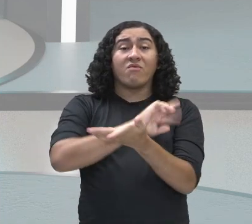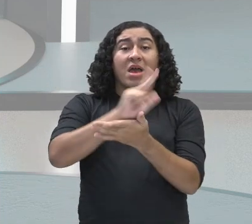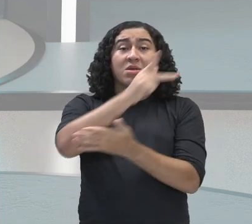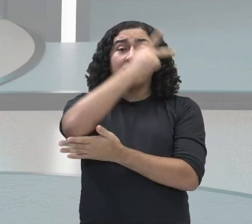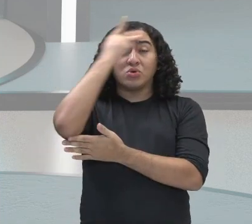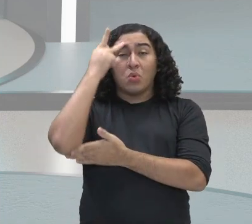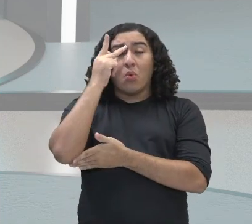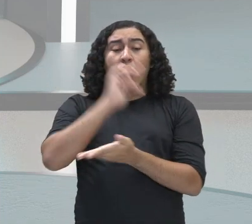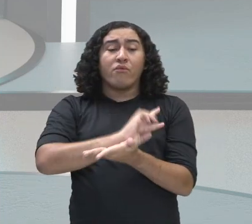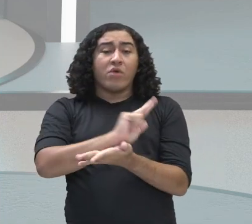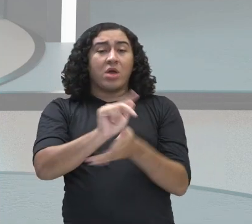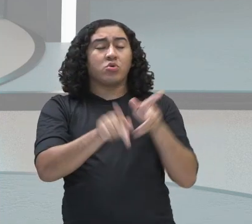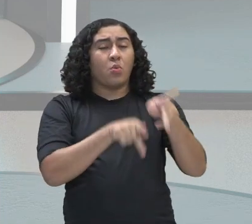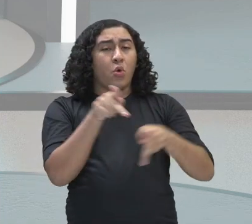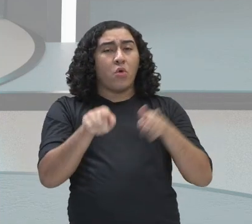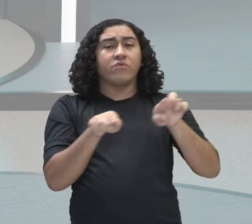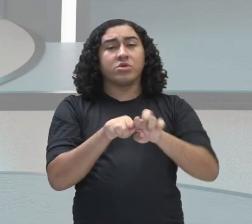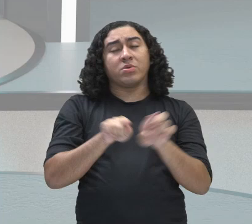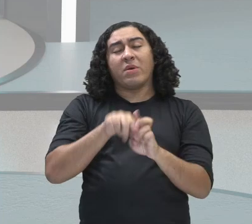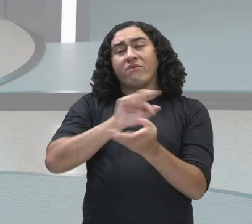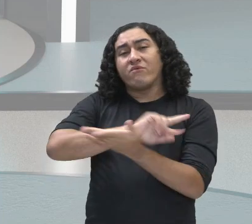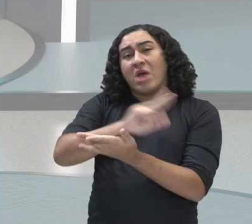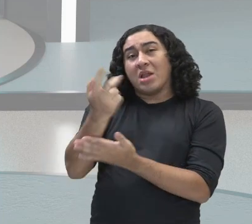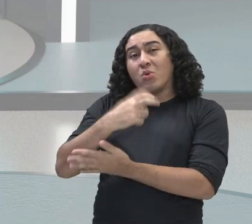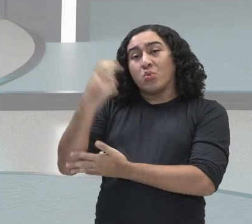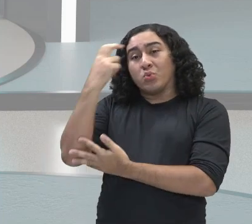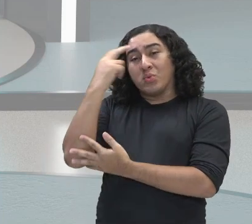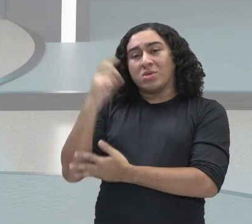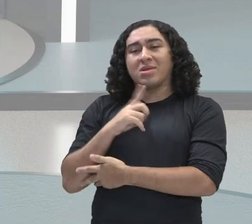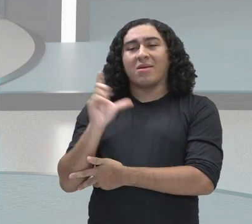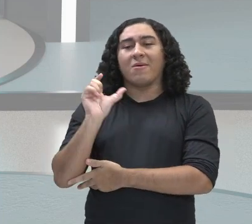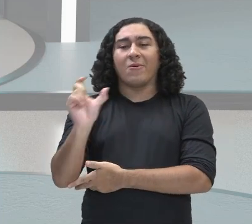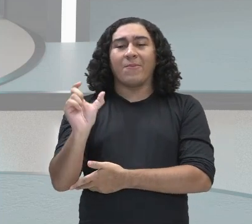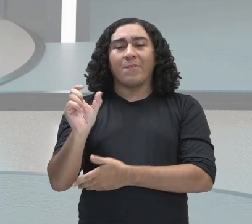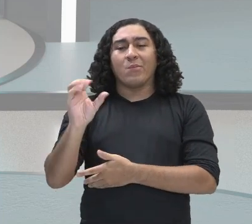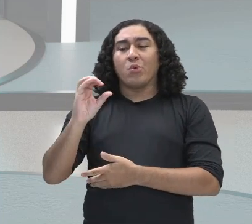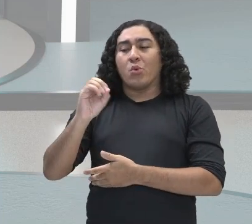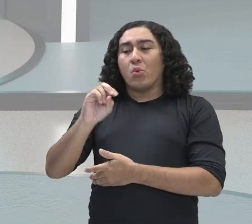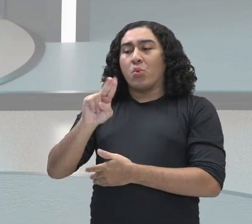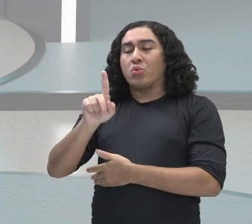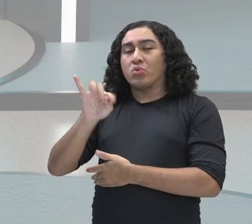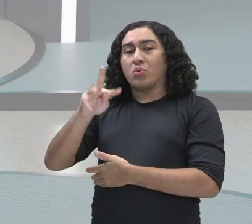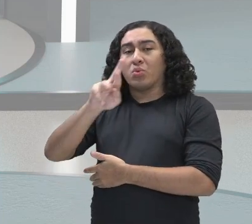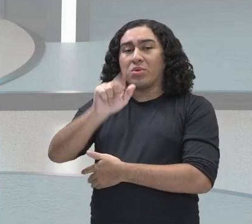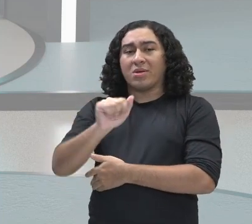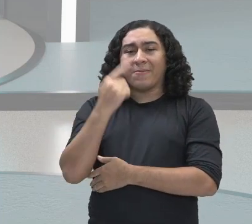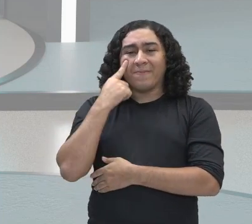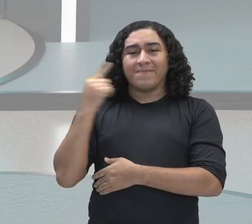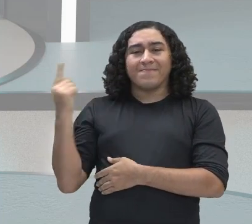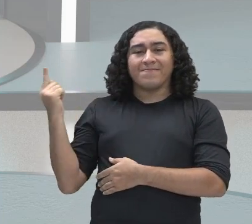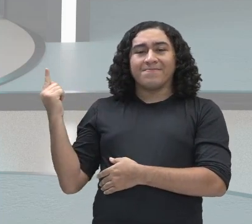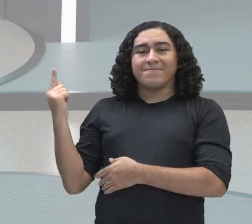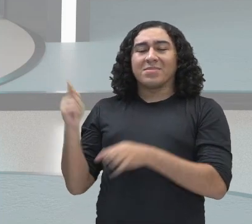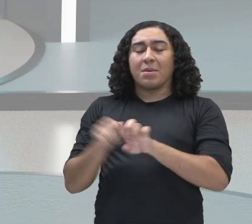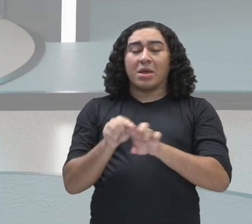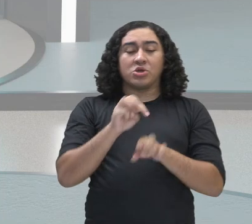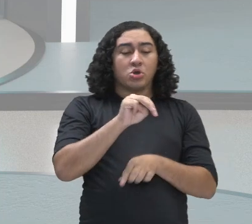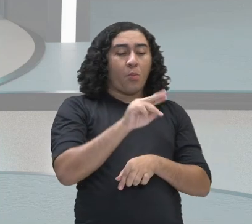Ó, cultura, tem a palavra cultura aqui nessa palavra. Só que tem uma lá no comecinho, né?